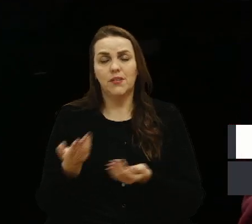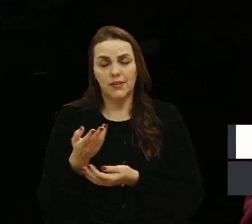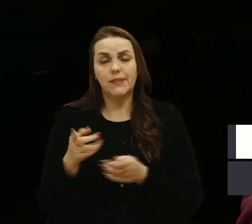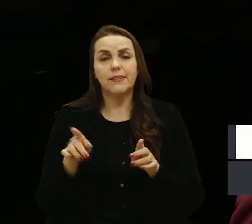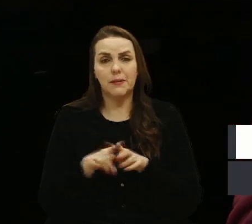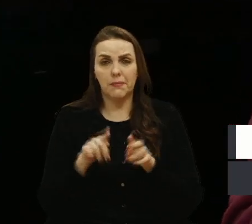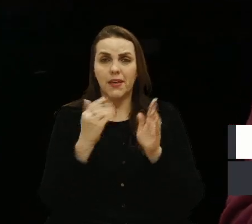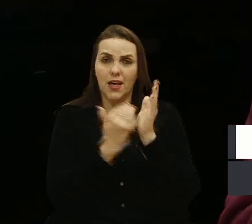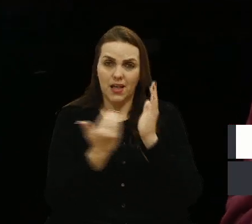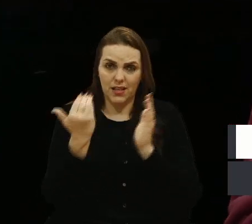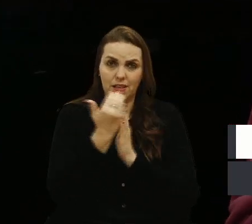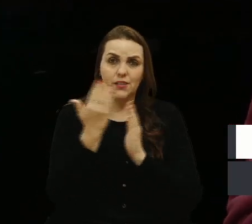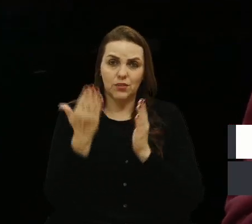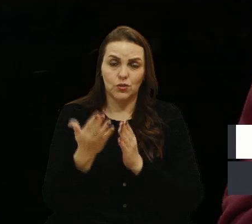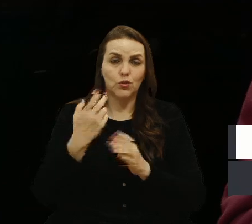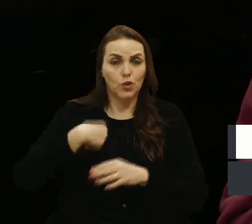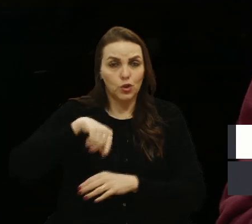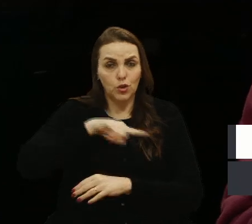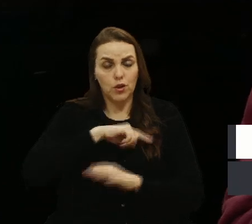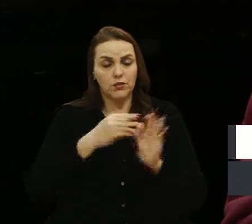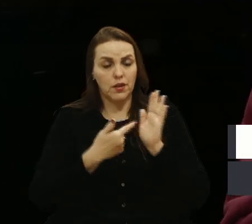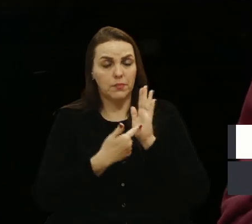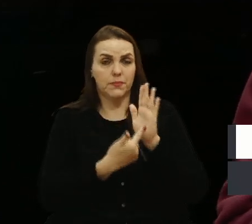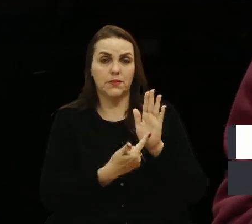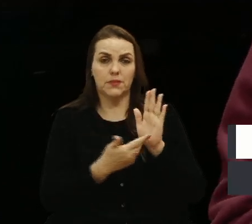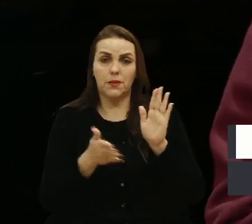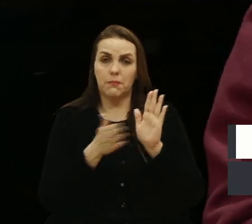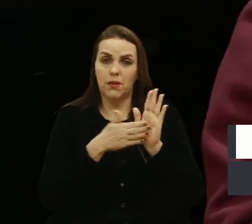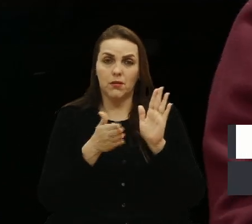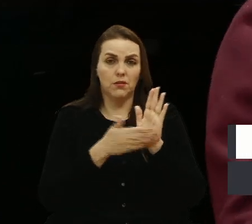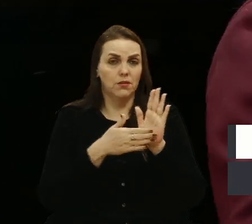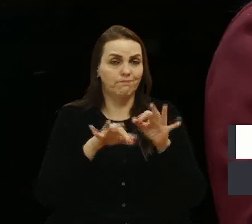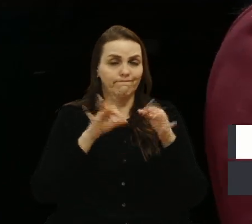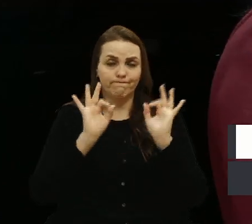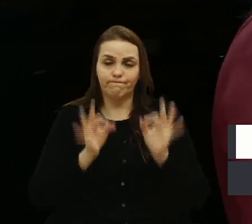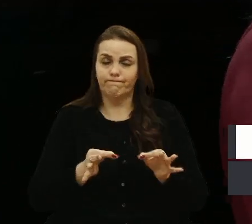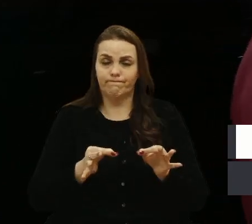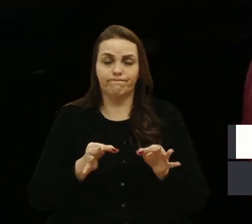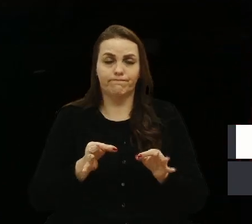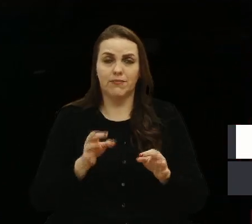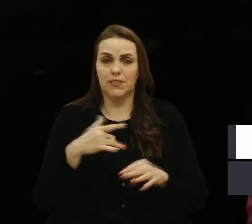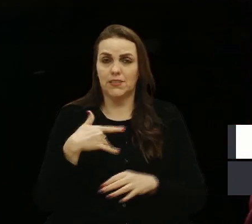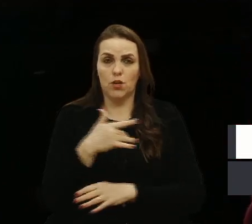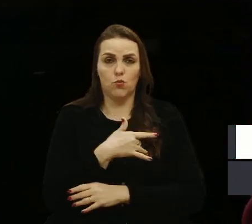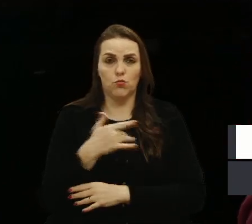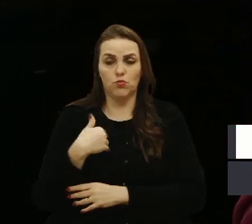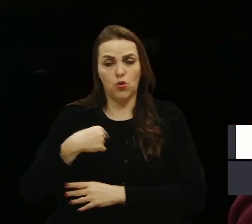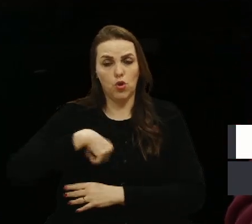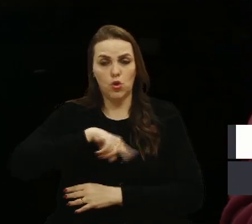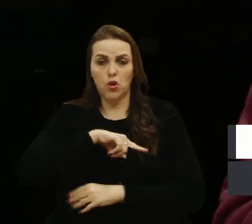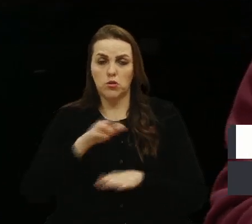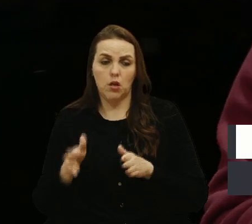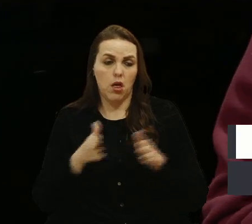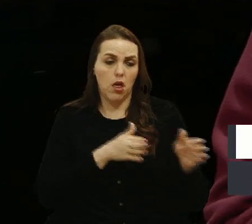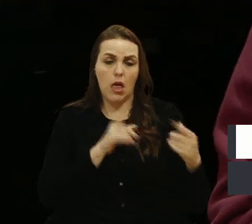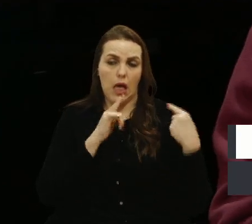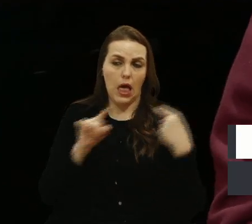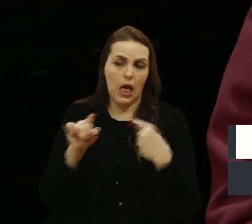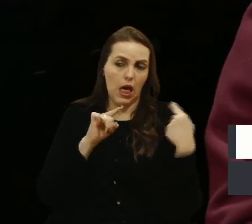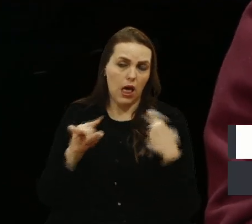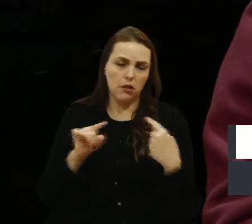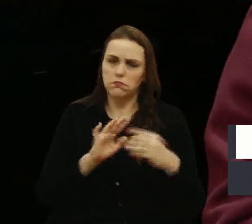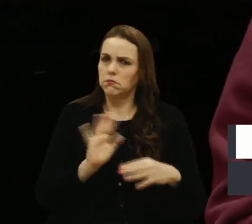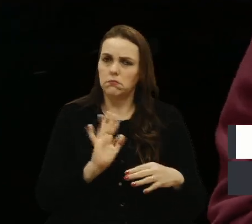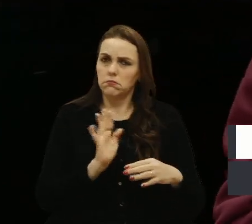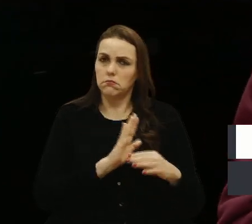disso, nós temos apresentado pautas concretas em relação à saúde. Nós não somos uma oposição que apenas critica, né? E aí